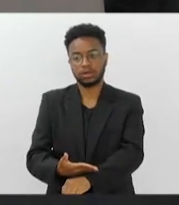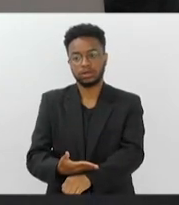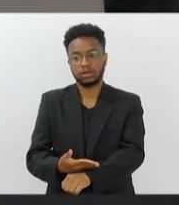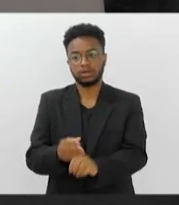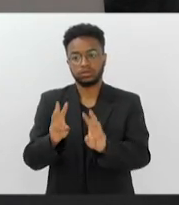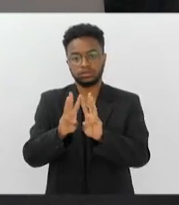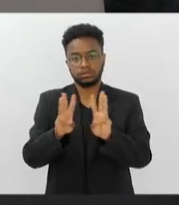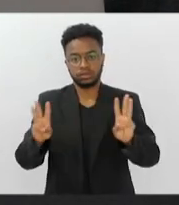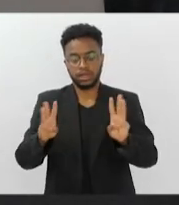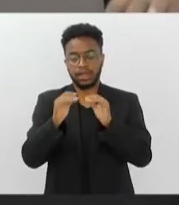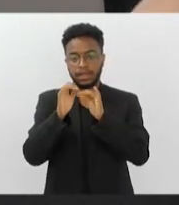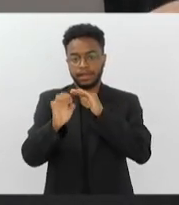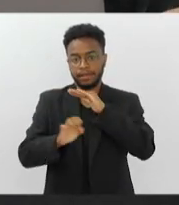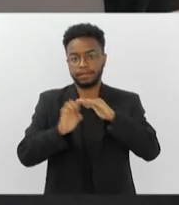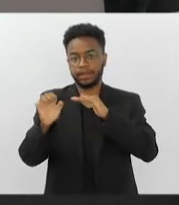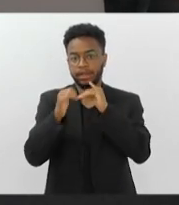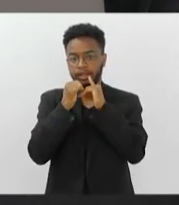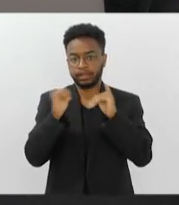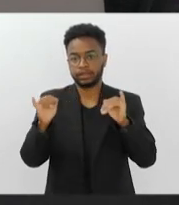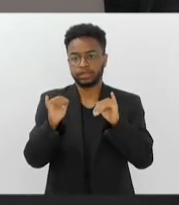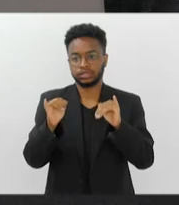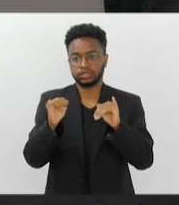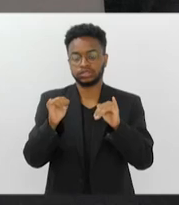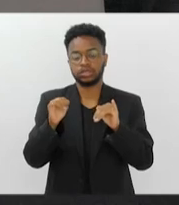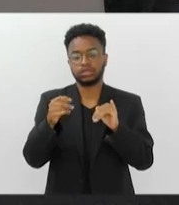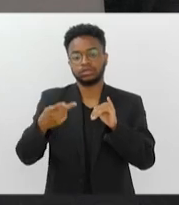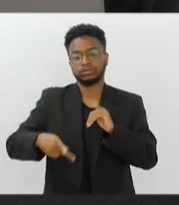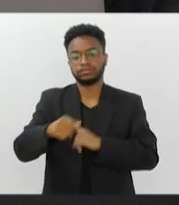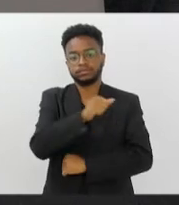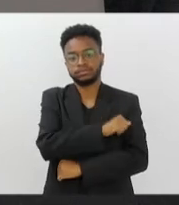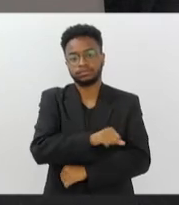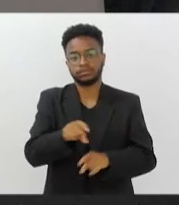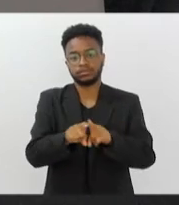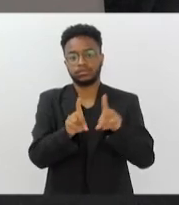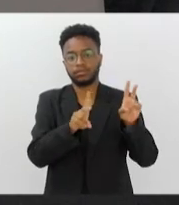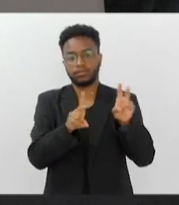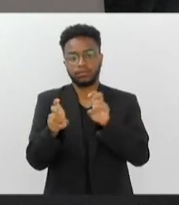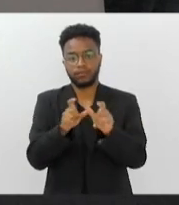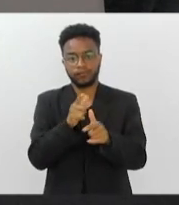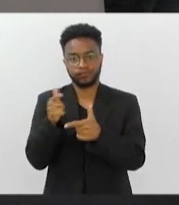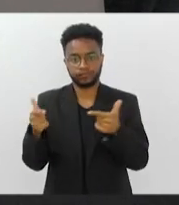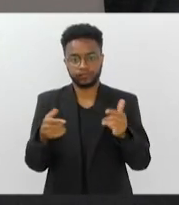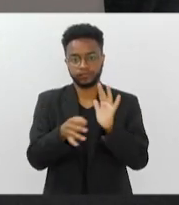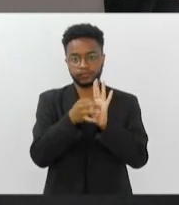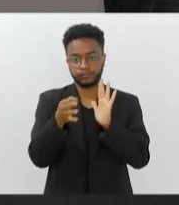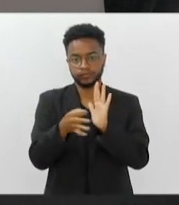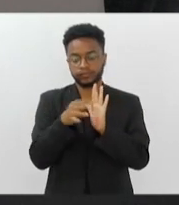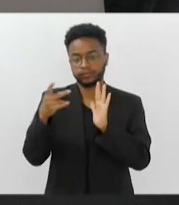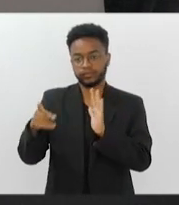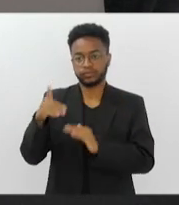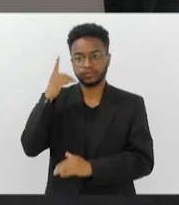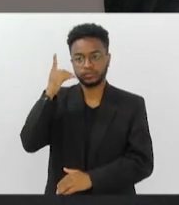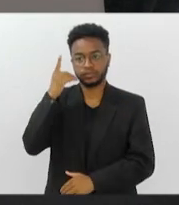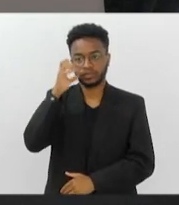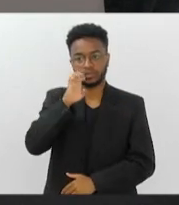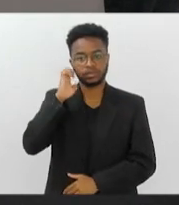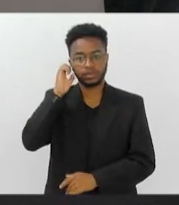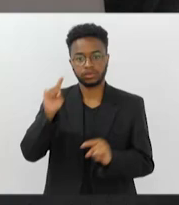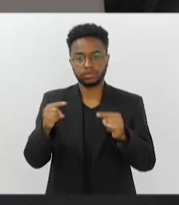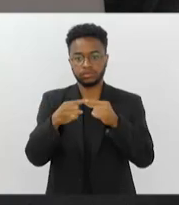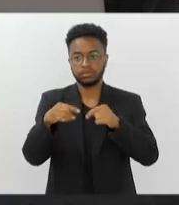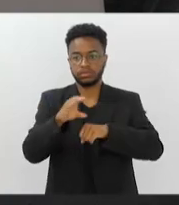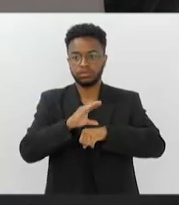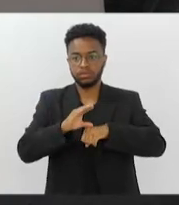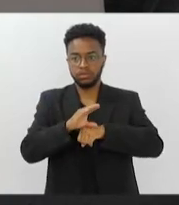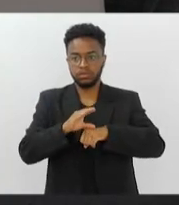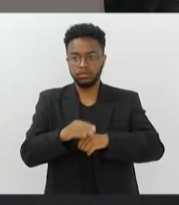empresas de energia elétrica situadas no Estado do Rio de Janeiro e da outras providências. parecer da deputada Élica pela